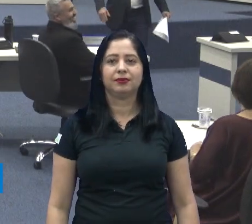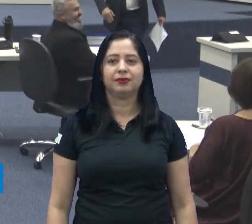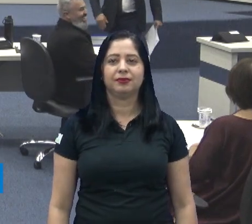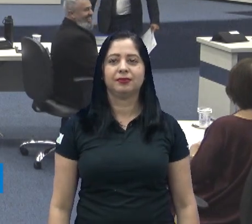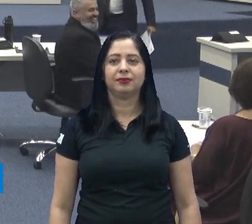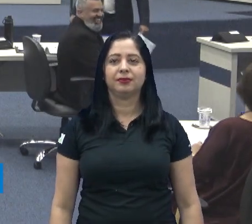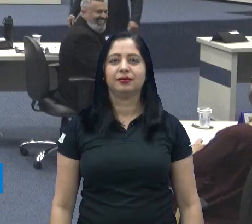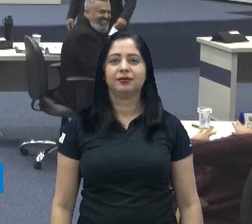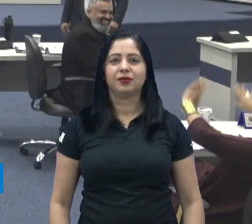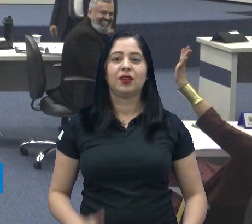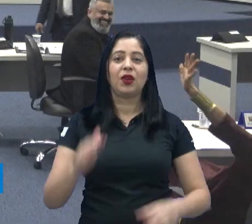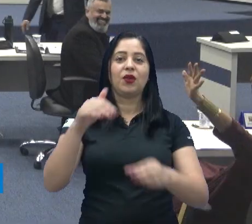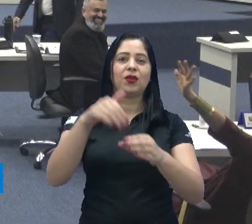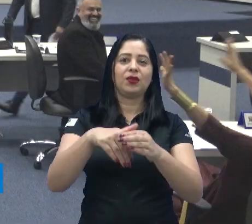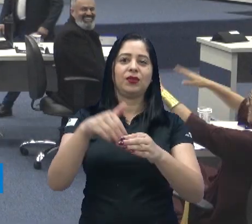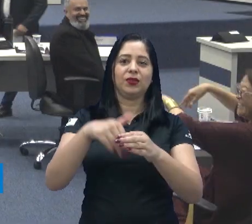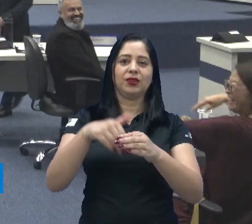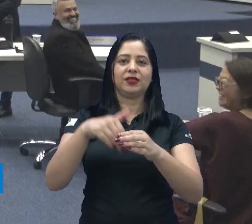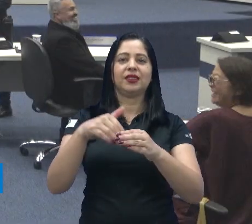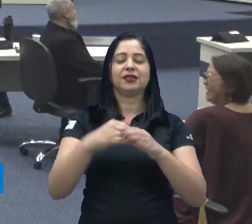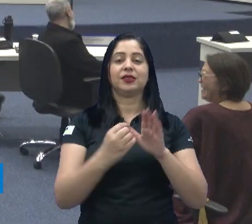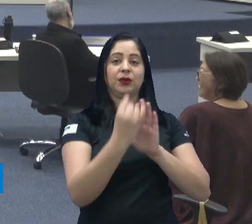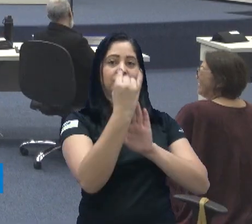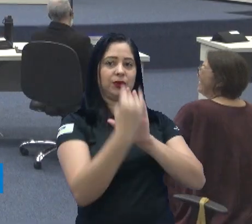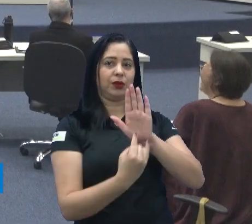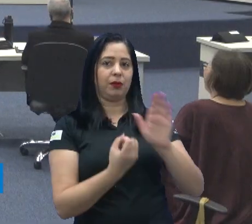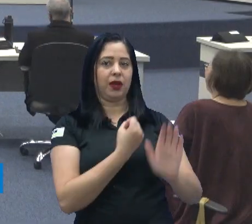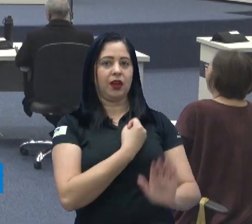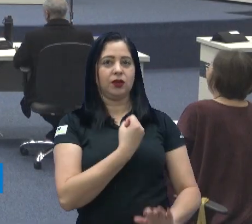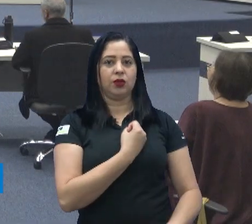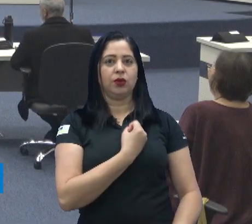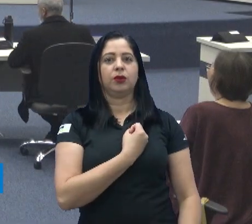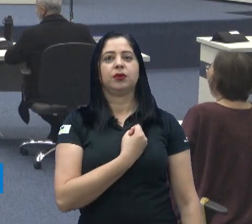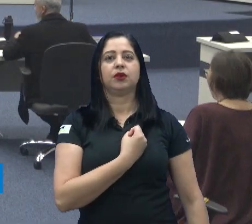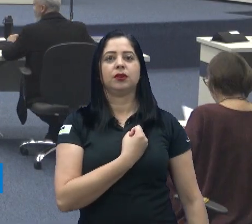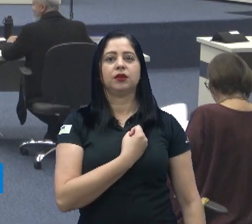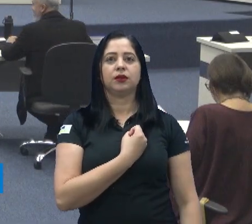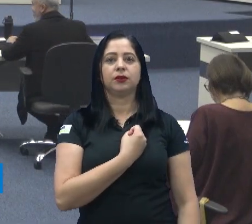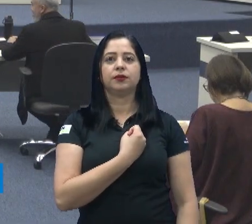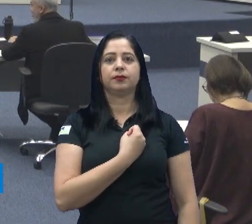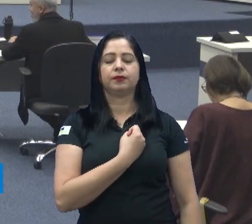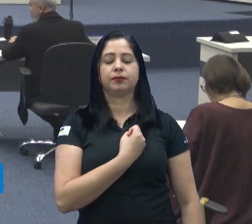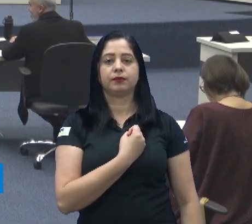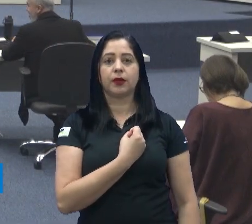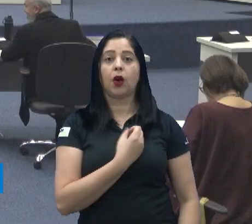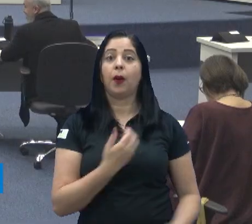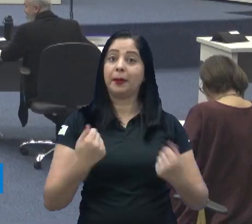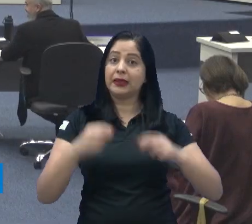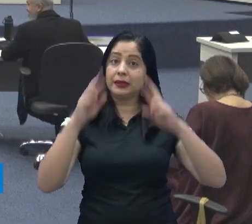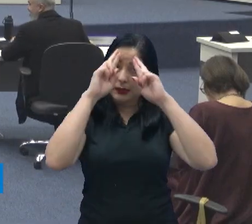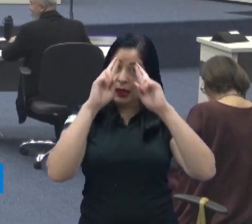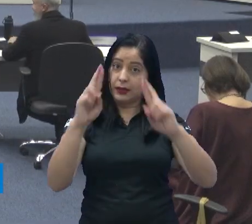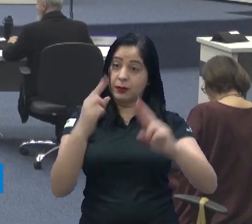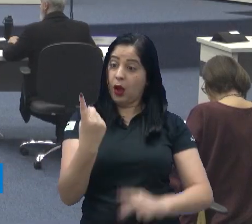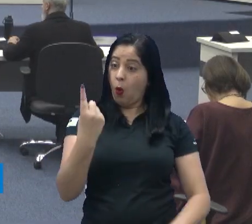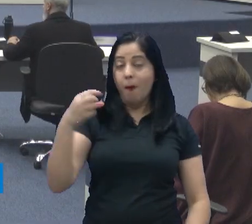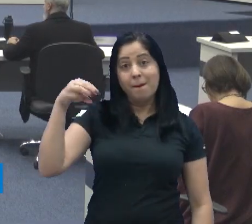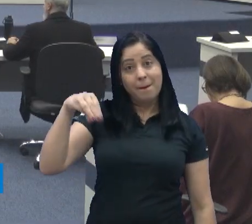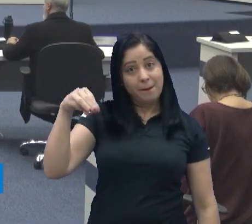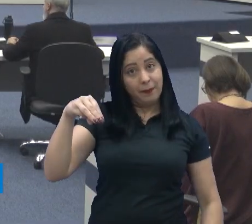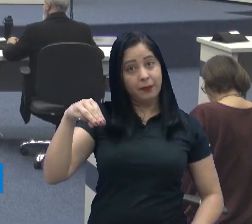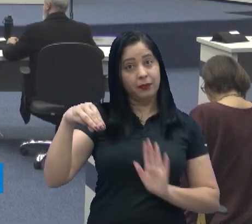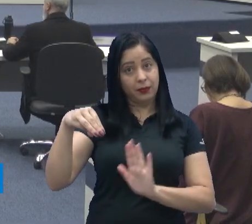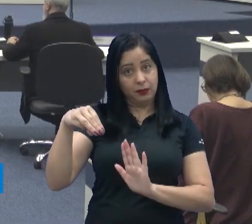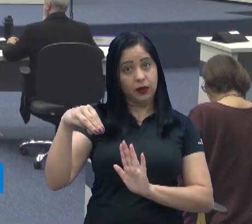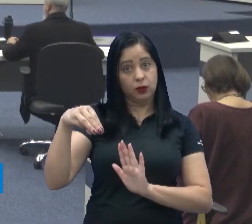Em votação, requerimento de número. Peço aos vereadores que no assunto justificativo de votação respeitem 1 minuto, porque se falar 2 minutos,